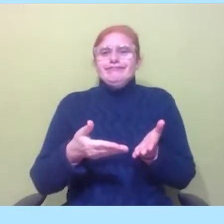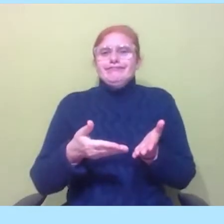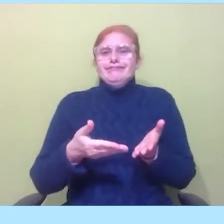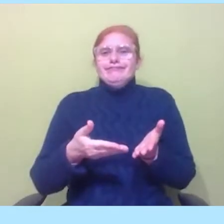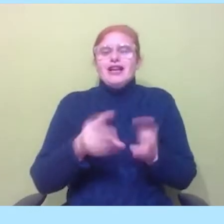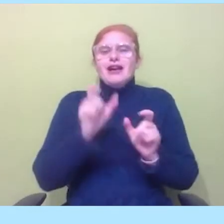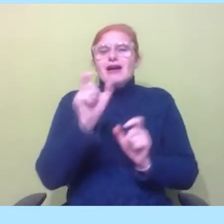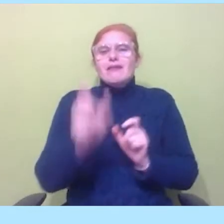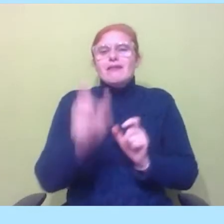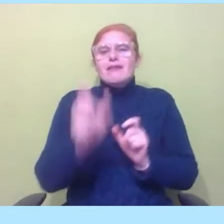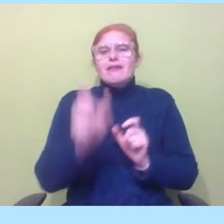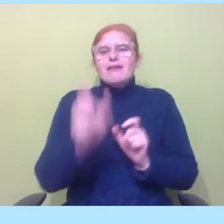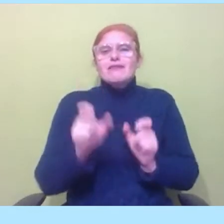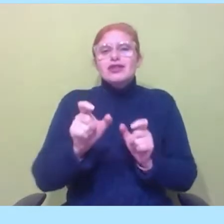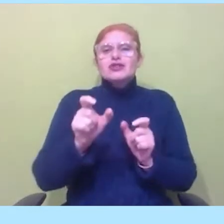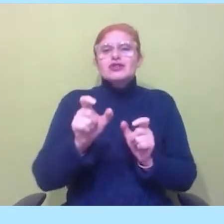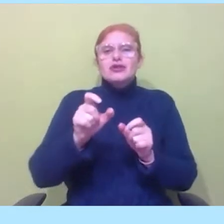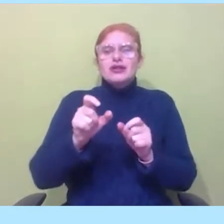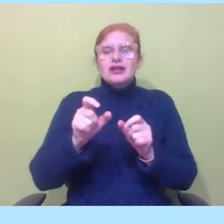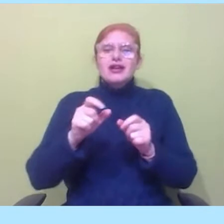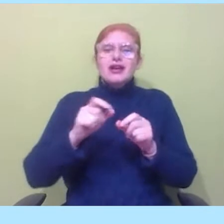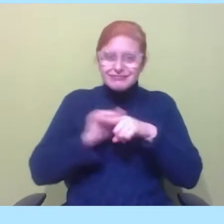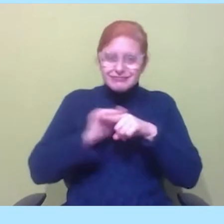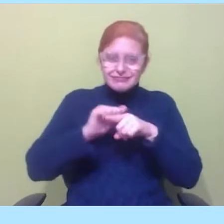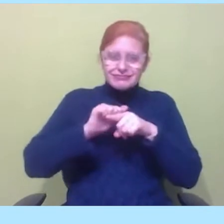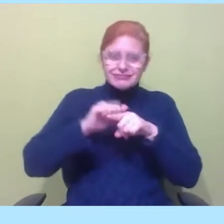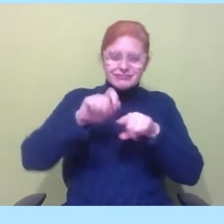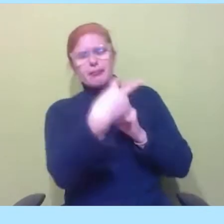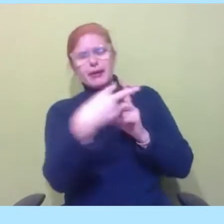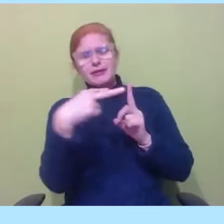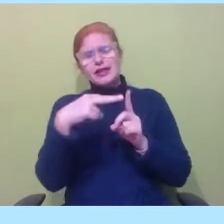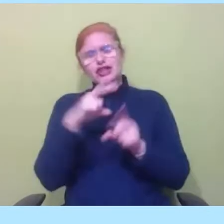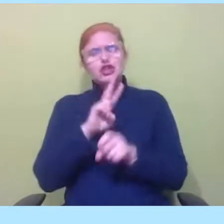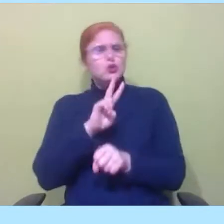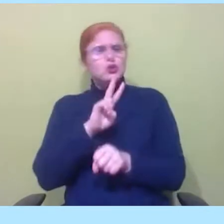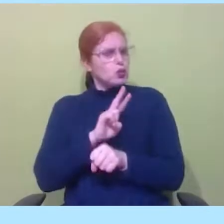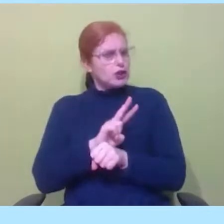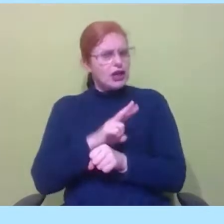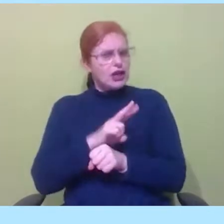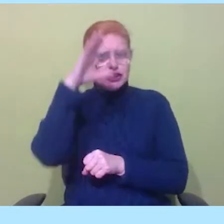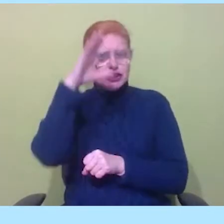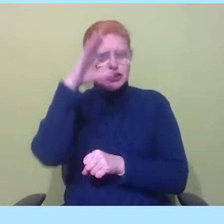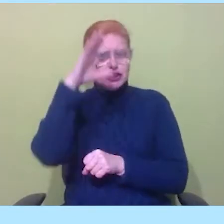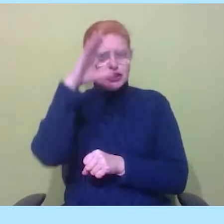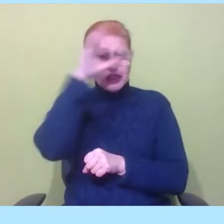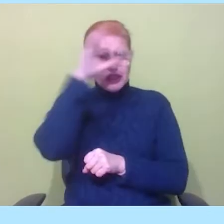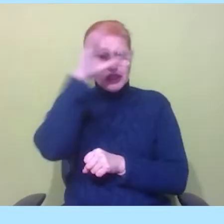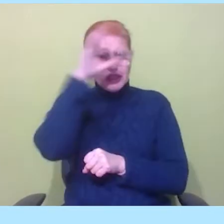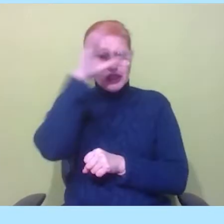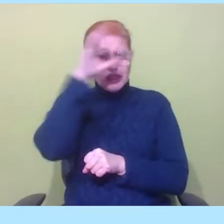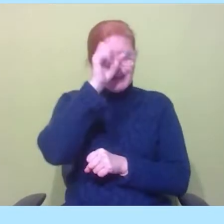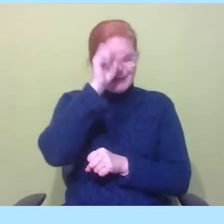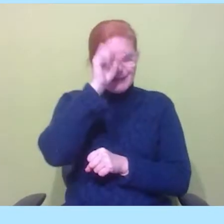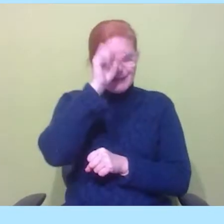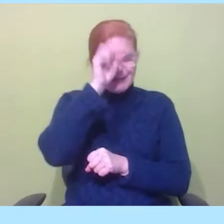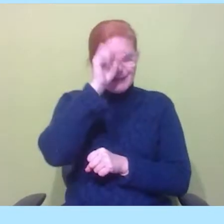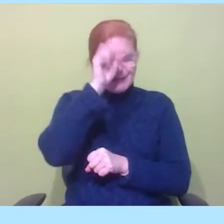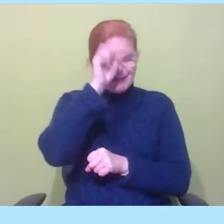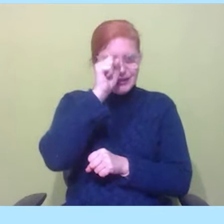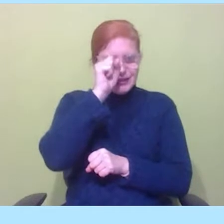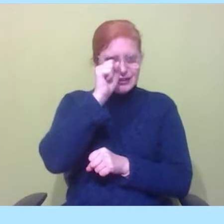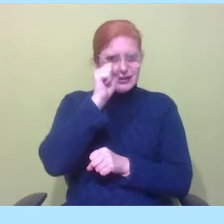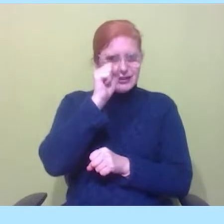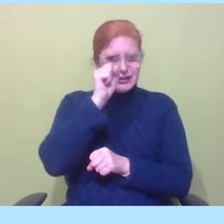essa perspectiva de cuidado que a gente aprendeu sempre a ter como educação para subjetivizar